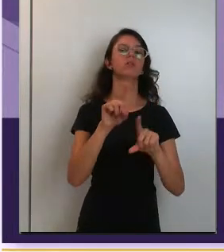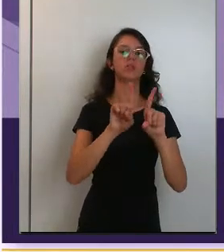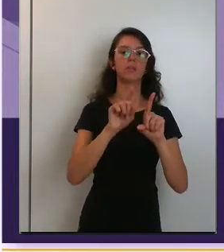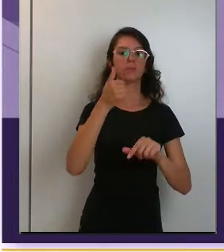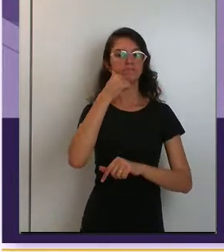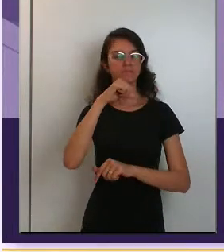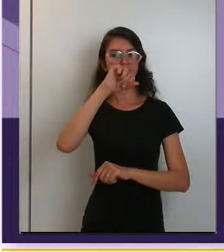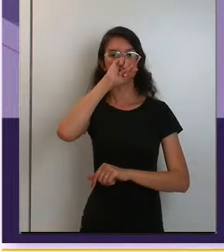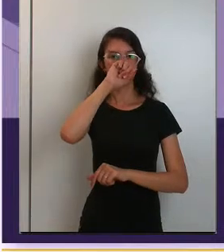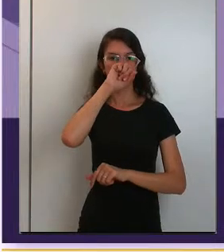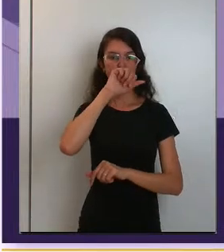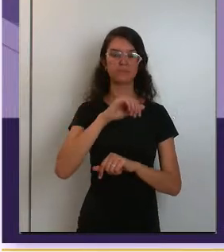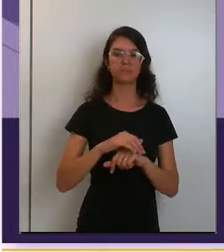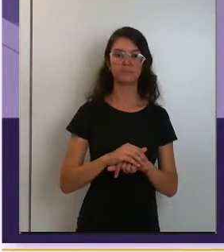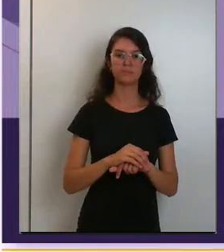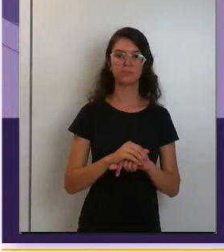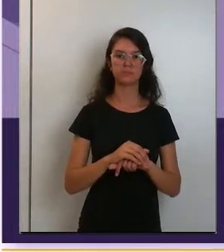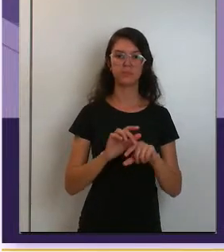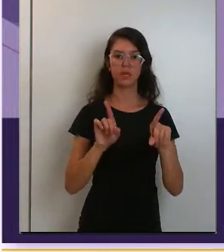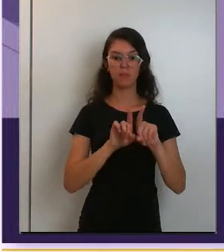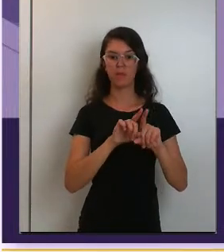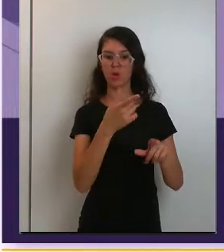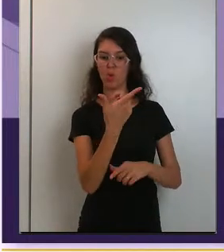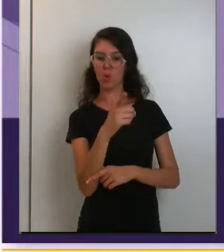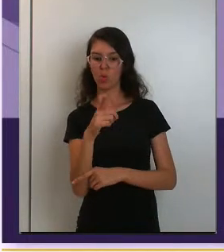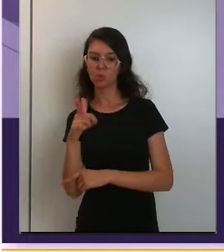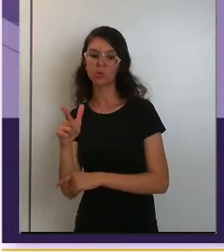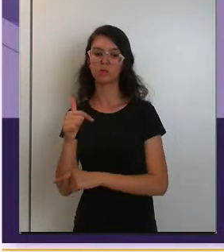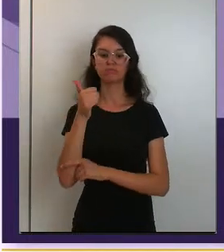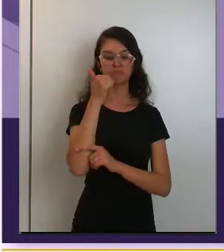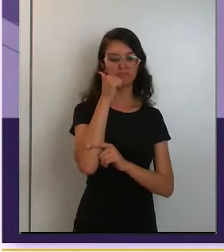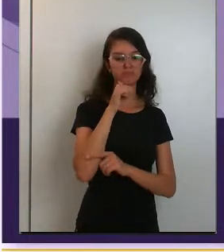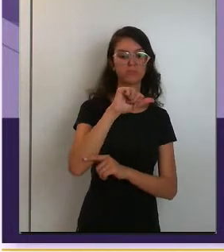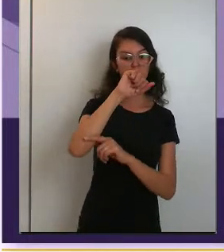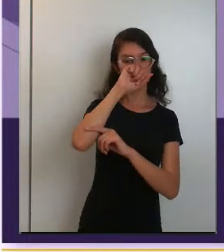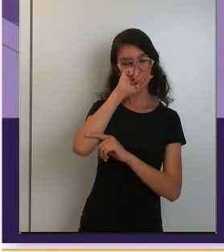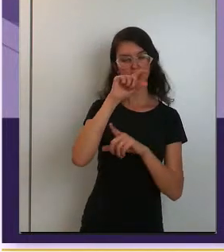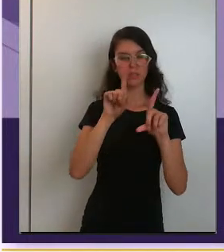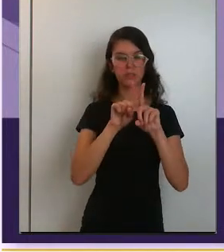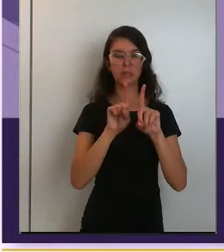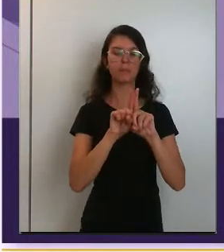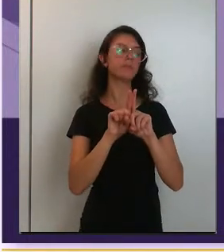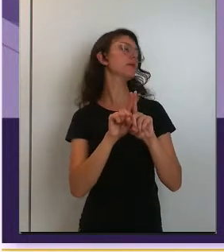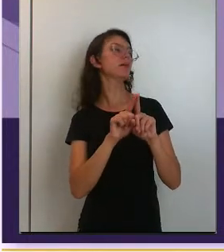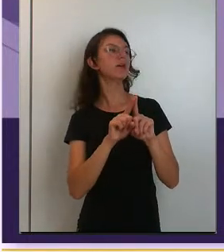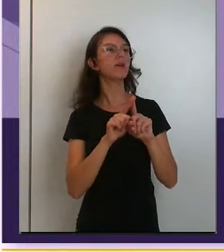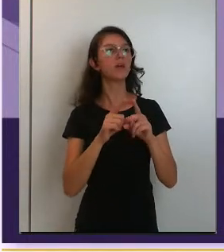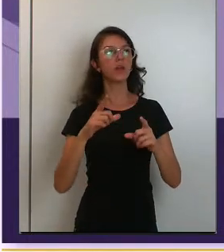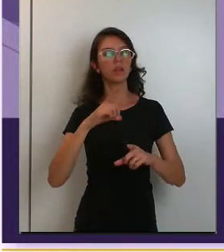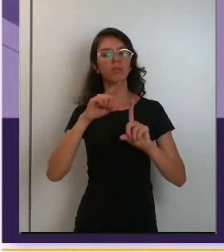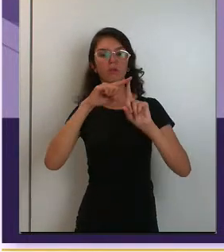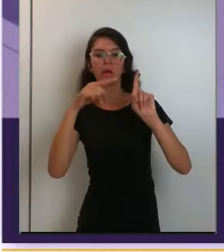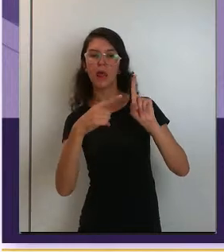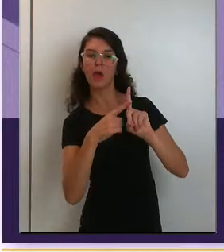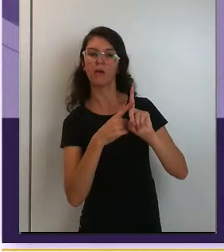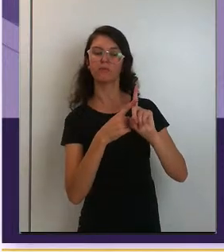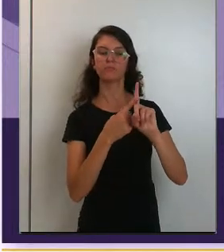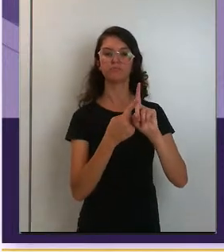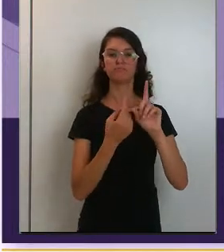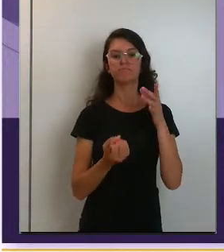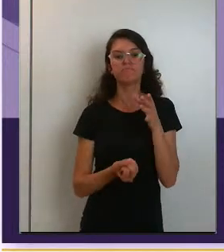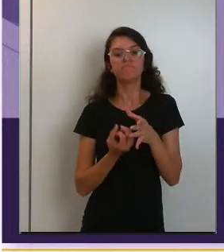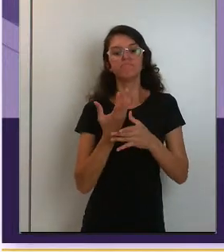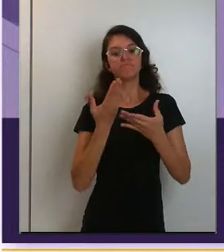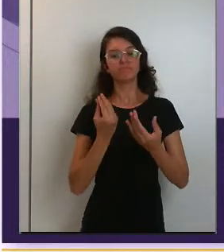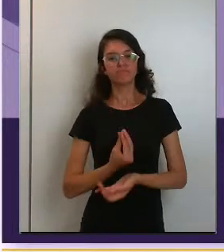as que permeiam este especial momento da vida, né, de uma mulher, e um momento